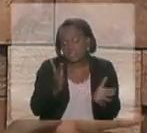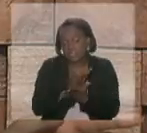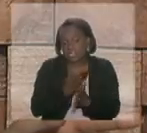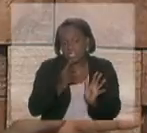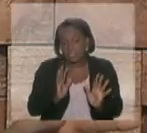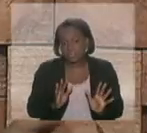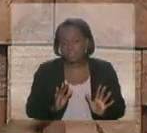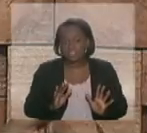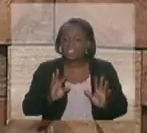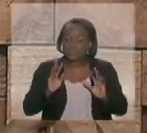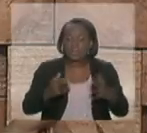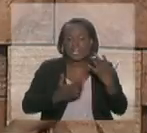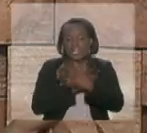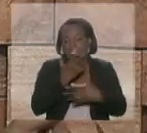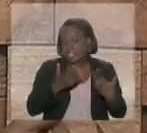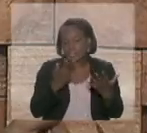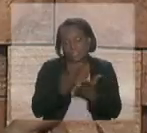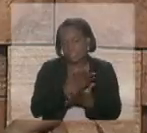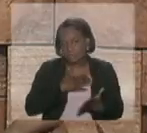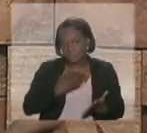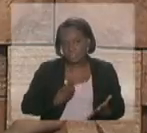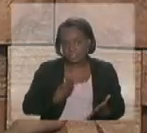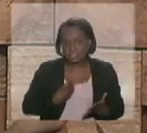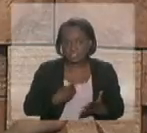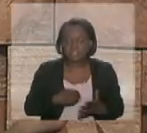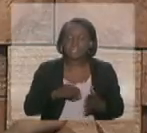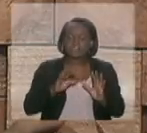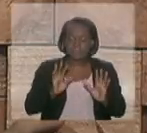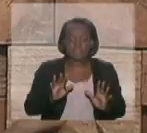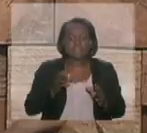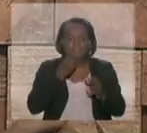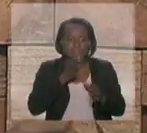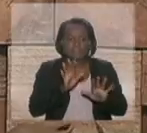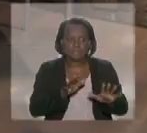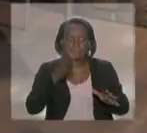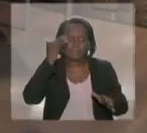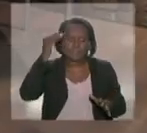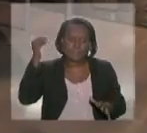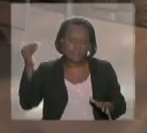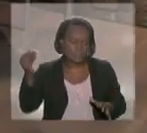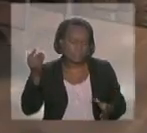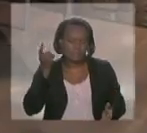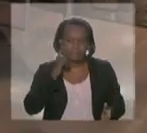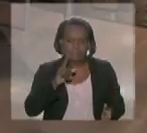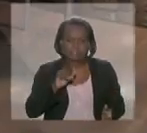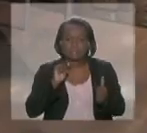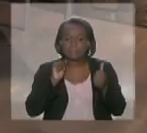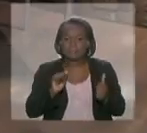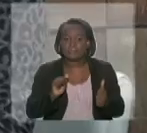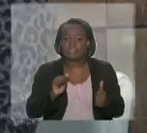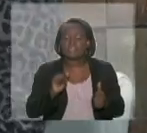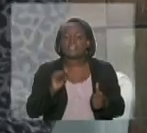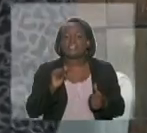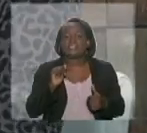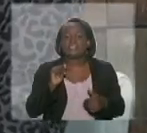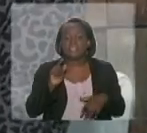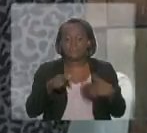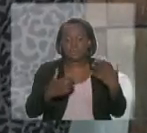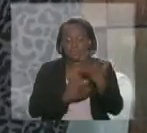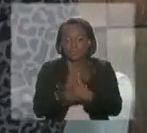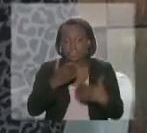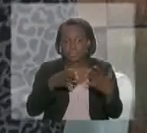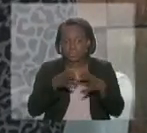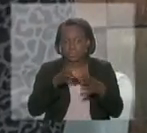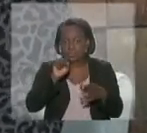almejava aconteceu na minha vida assim como cantar aconteceu na minha vida e aí pinta bom Aí você faz esse sucesso estrondoso e acontece